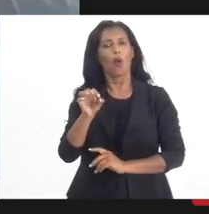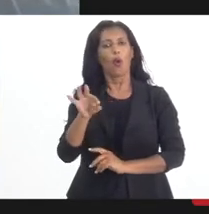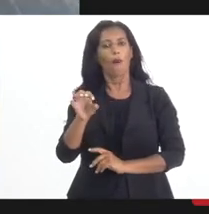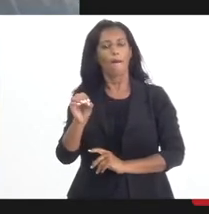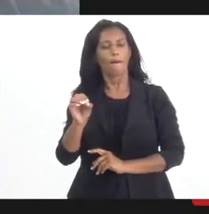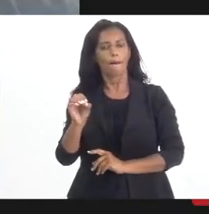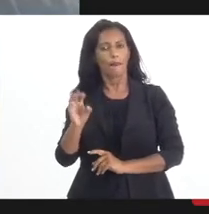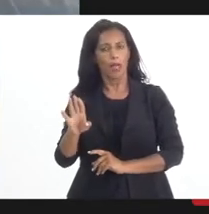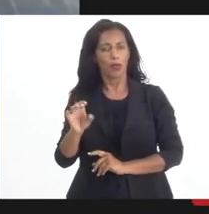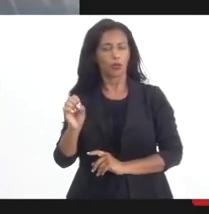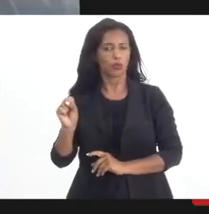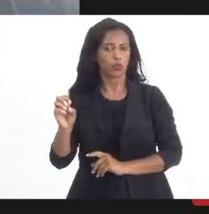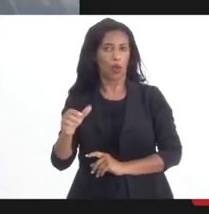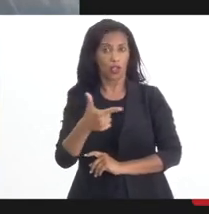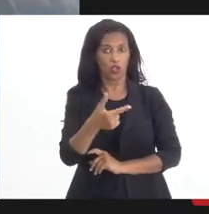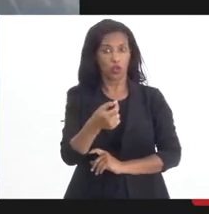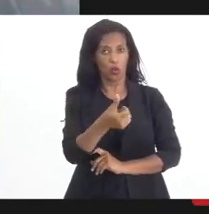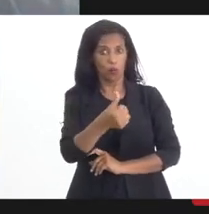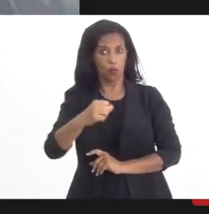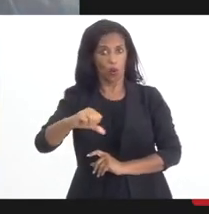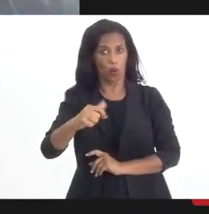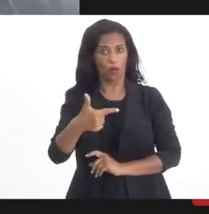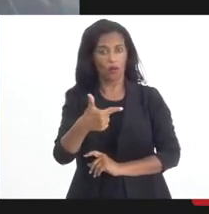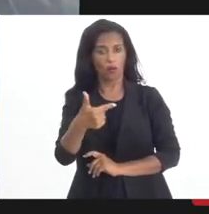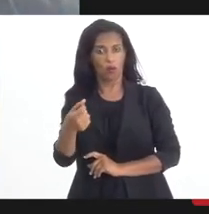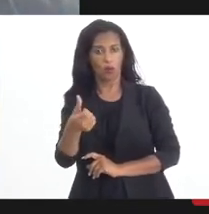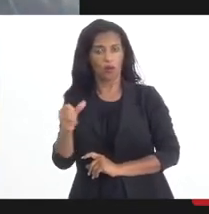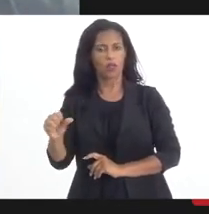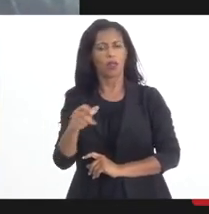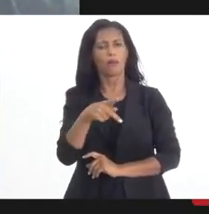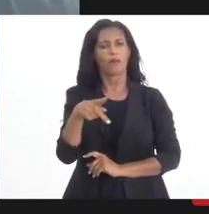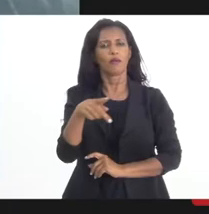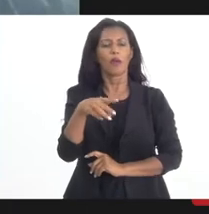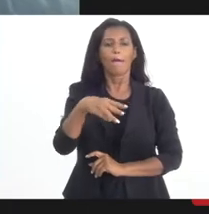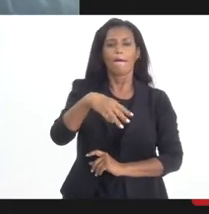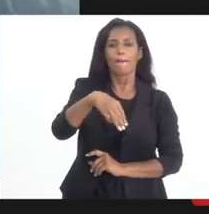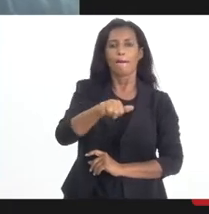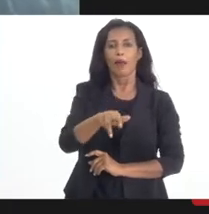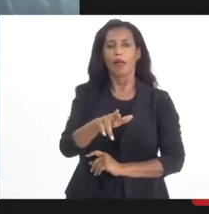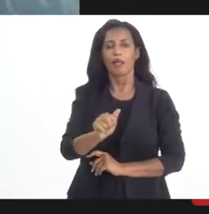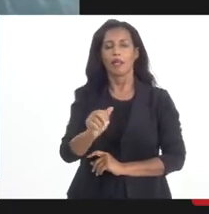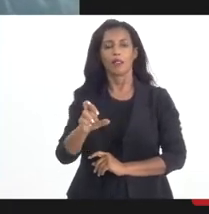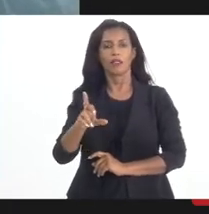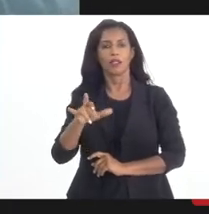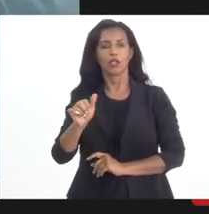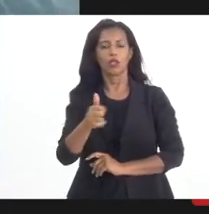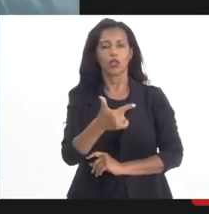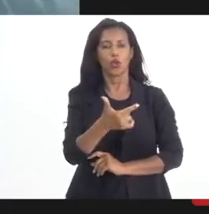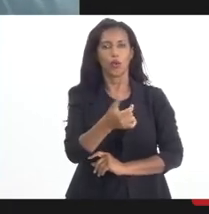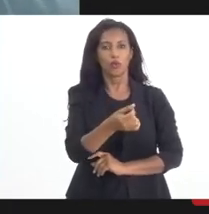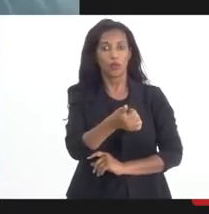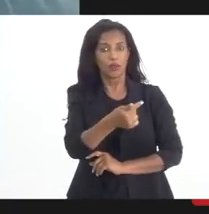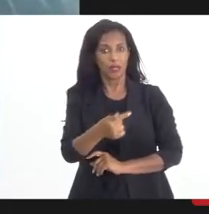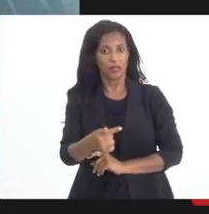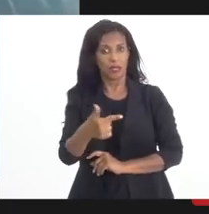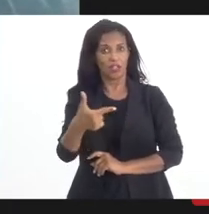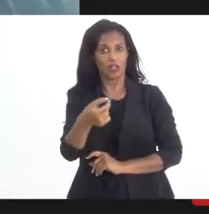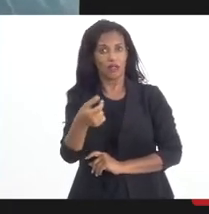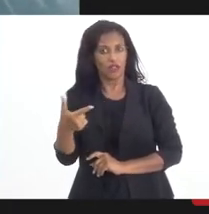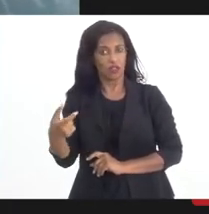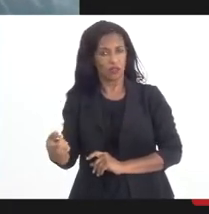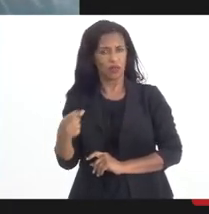no período de 2009 a 2013, e professora Maria Cristina, de 2017 a 2020. Todos